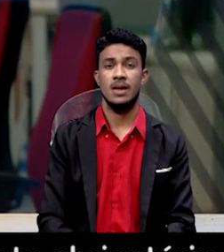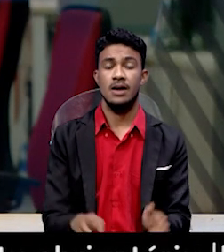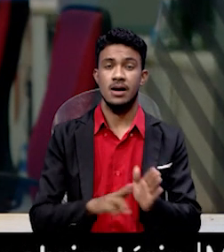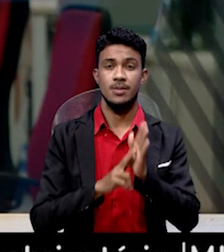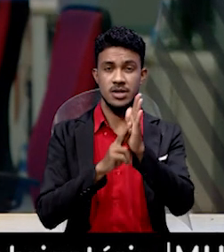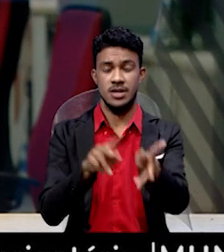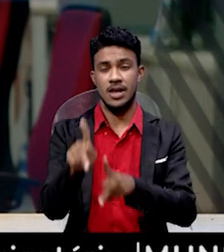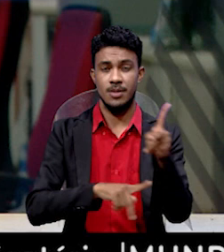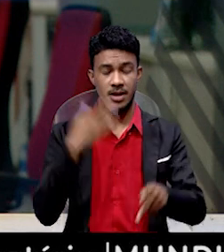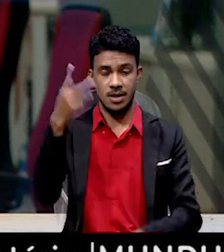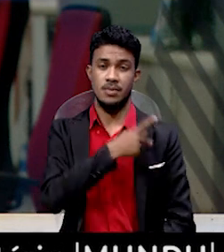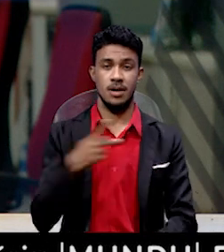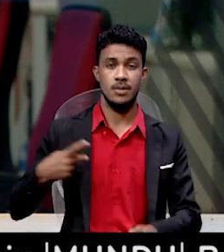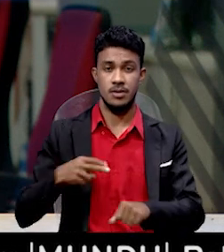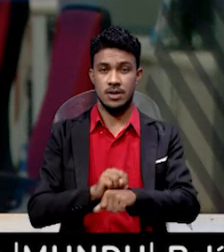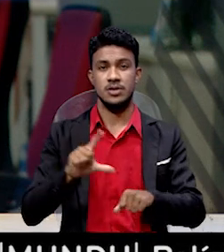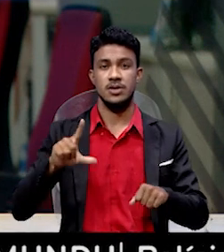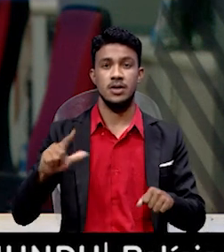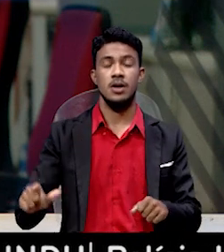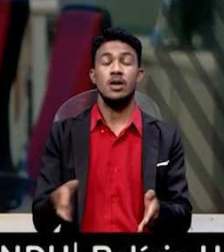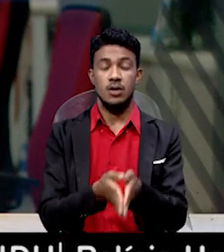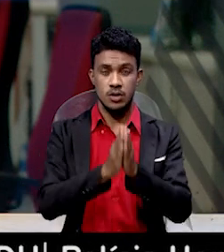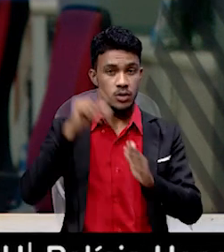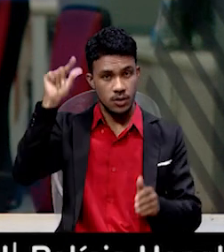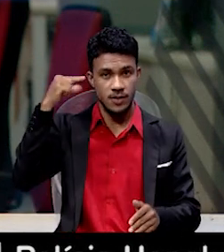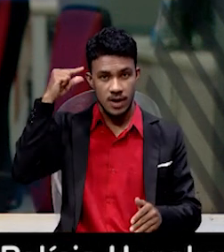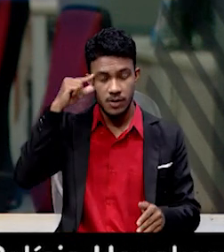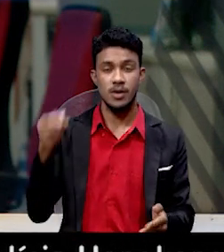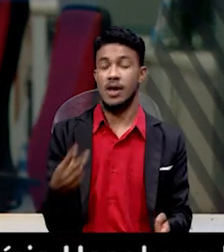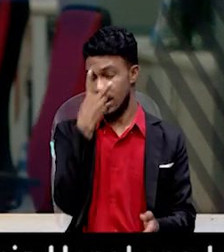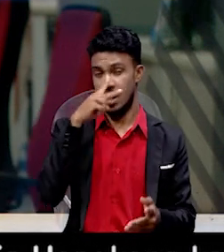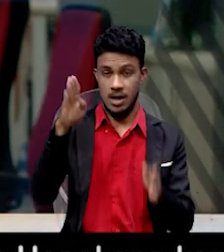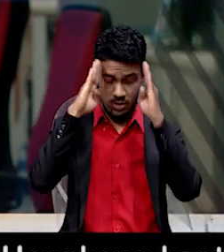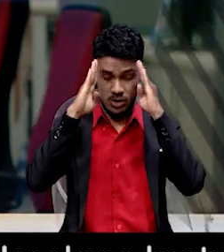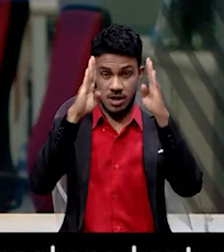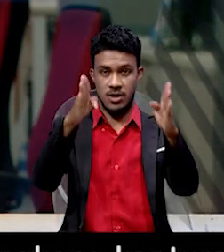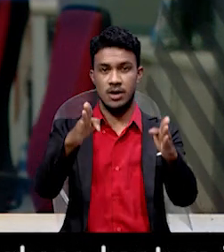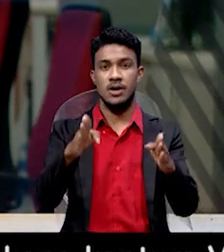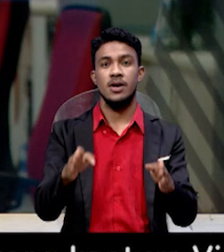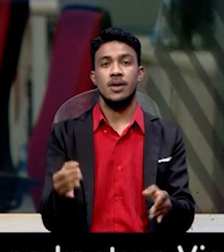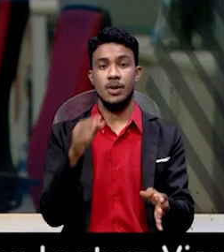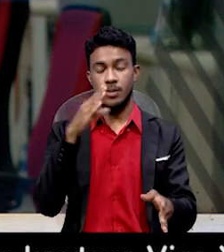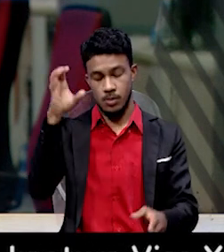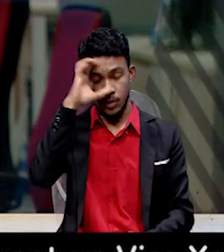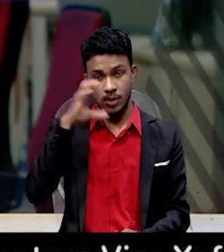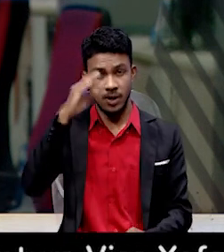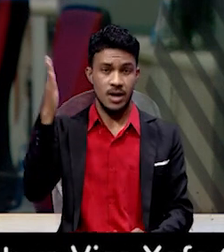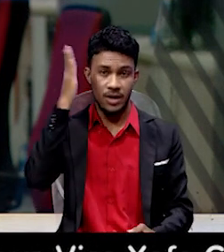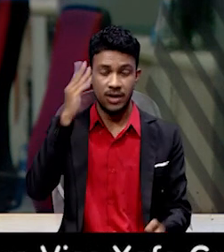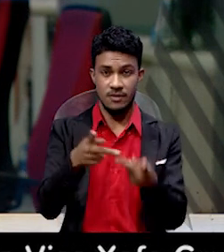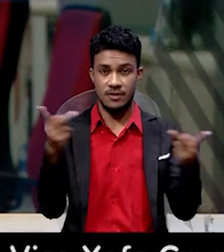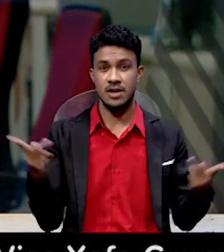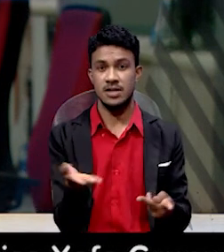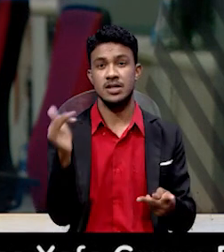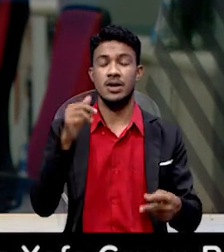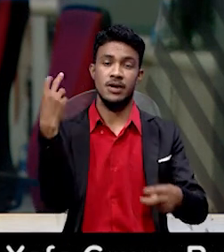Representante Povo e Parlamento Nacional ezíje Governu a total atensaun sériu hodi identifika fatin sira nebe